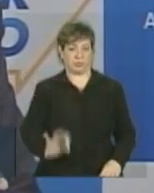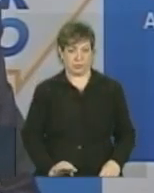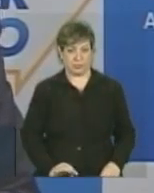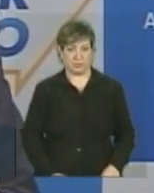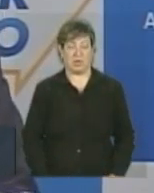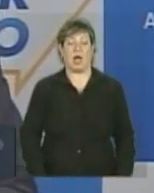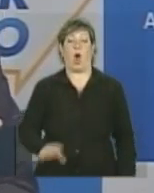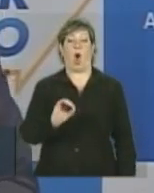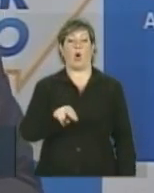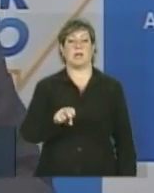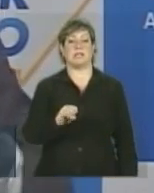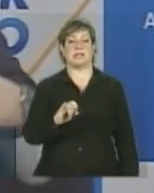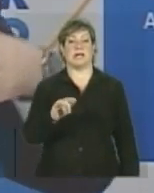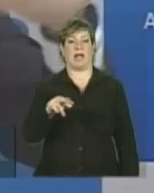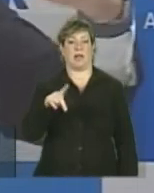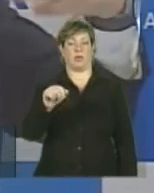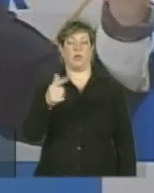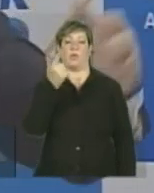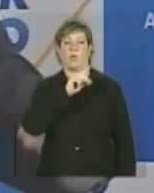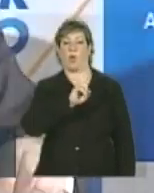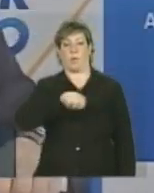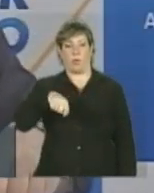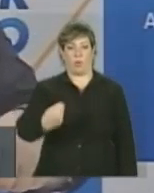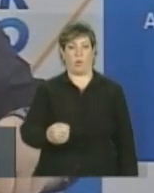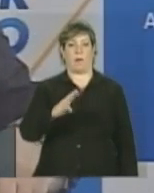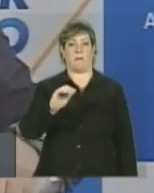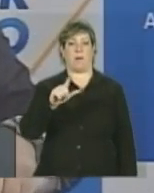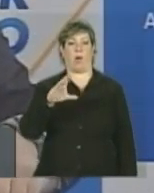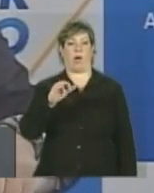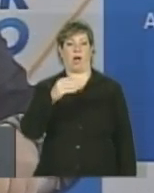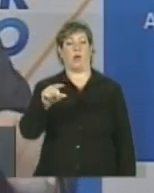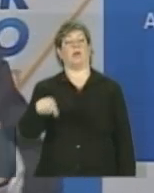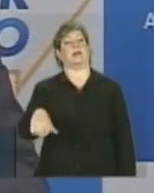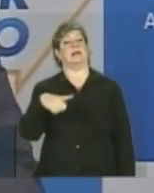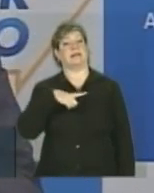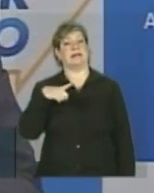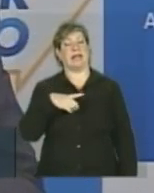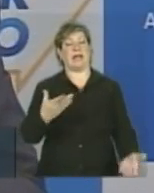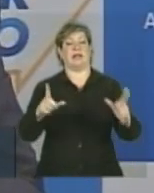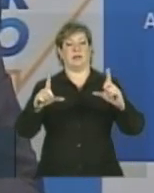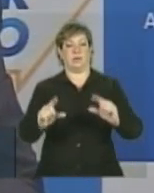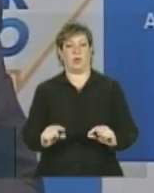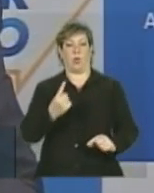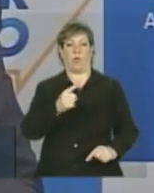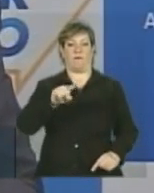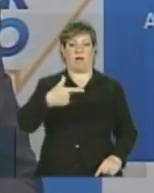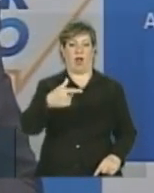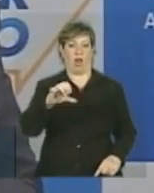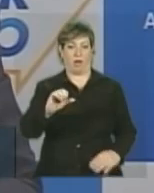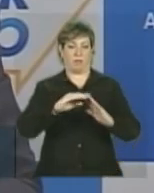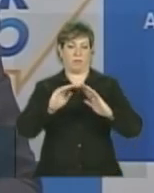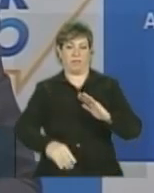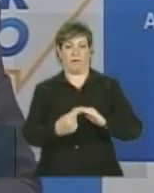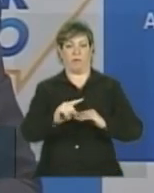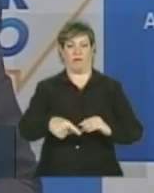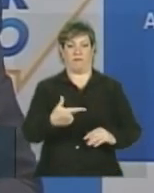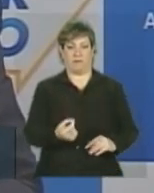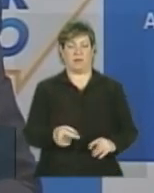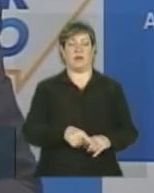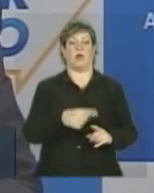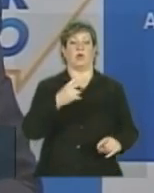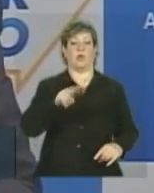consignado chamado de balcão ou de outros convenientes tem essa redução de 1,29% para 1,20%, 2,82%